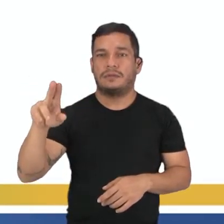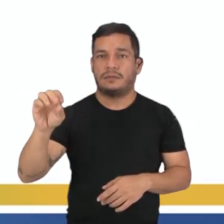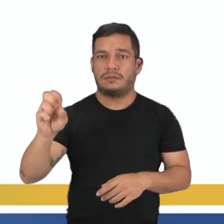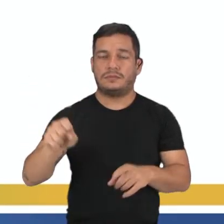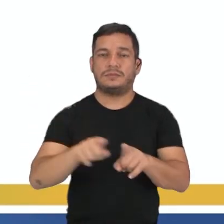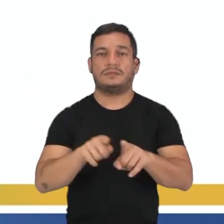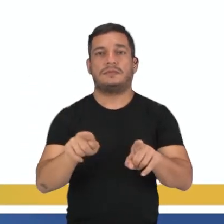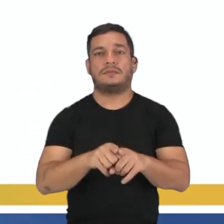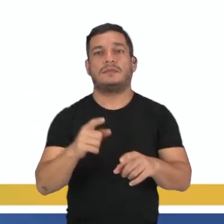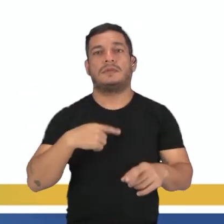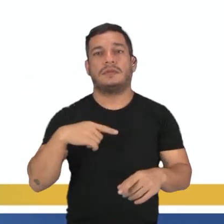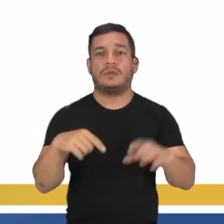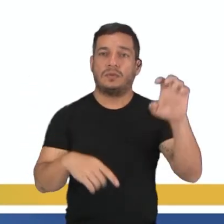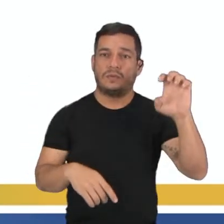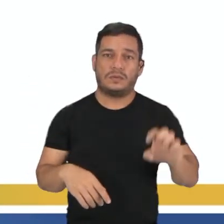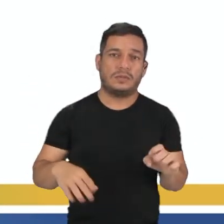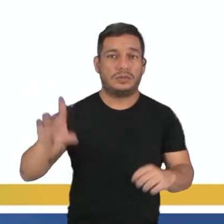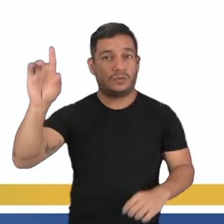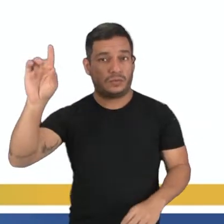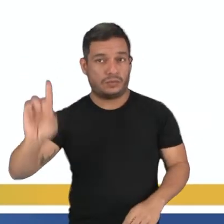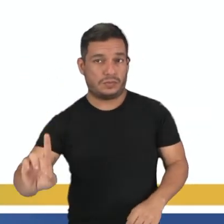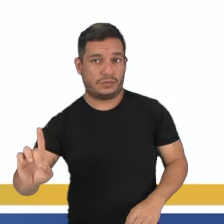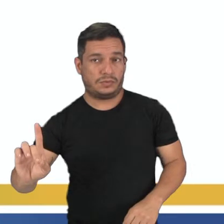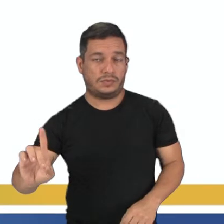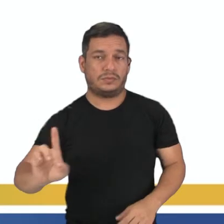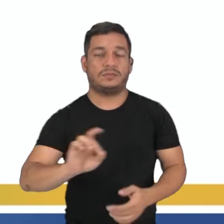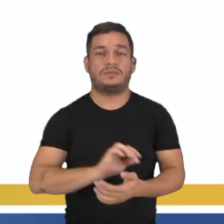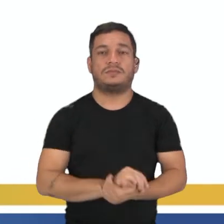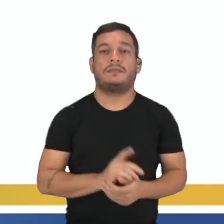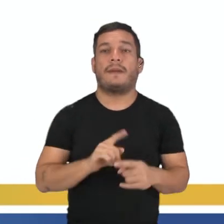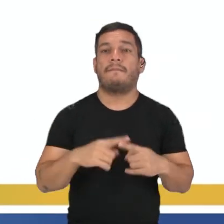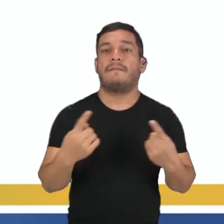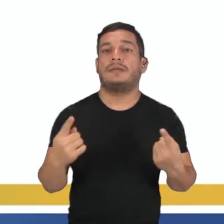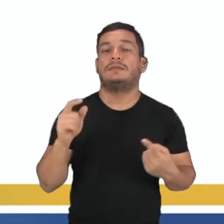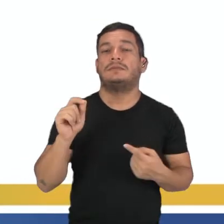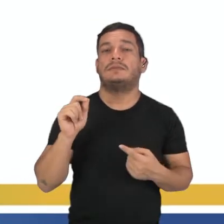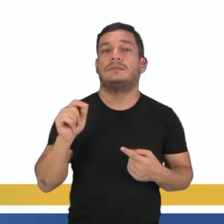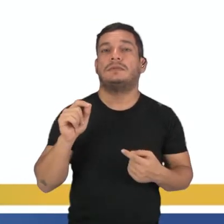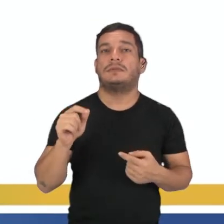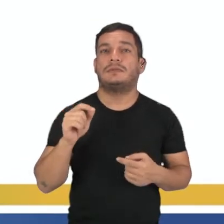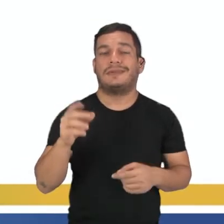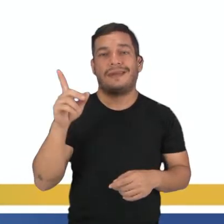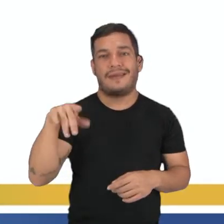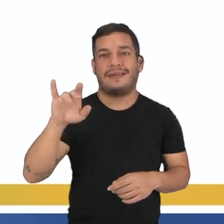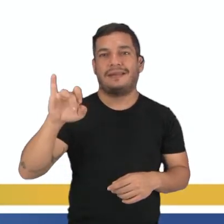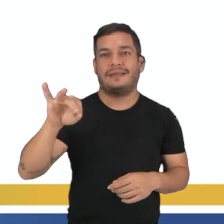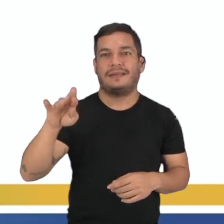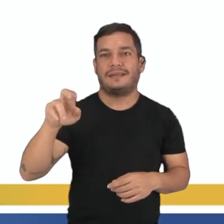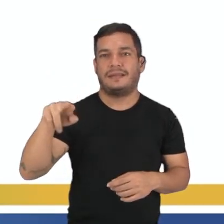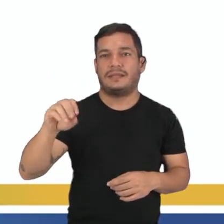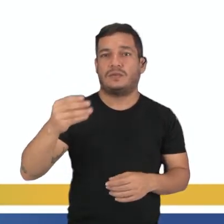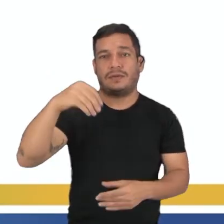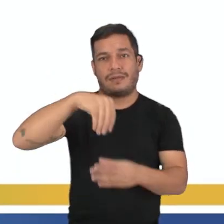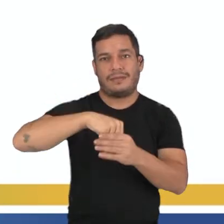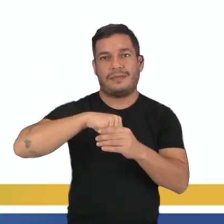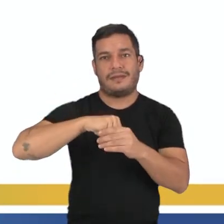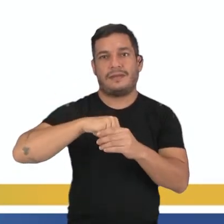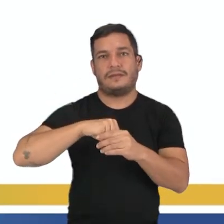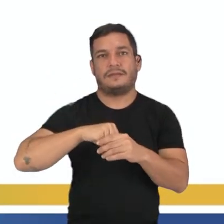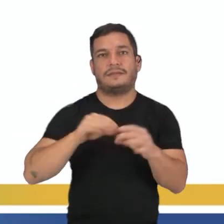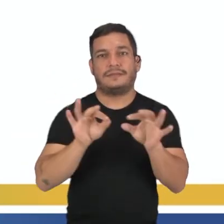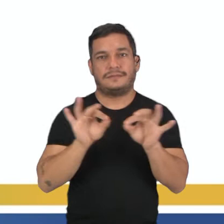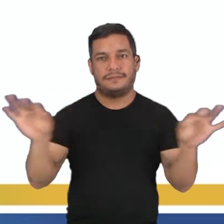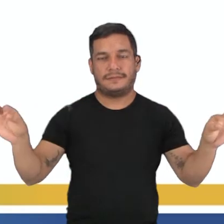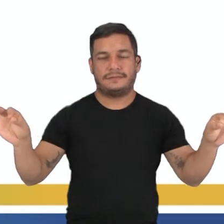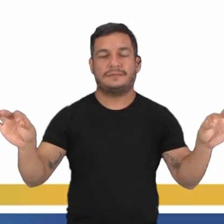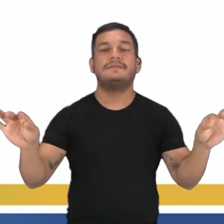Que estão um do lado esquerdo e o outro direito, porém são alternos internos, né? Que estão dentro das